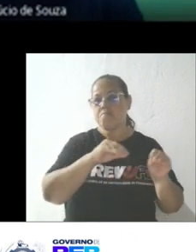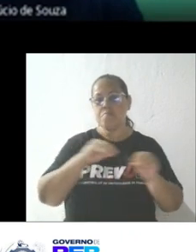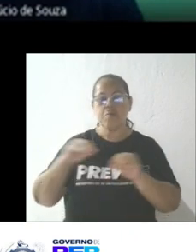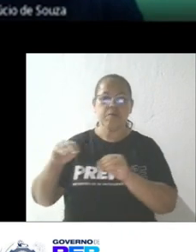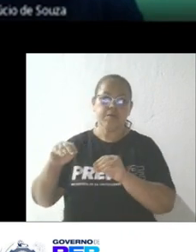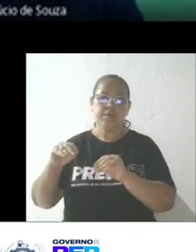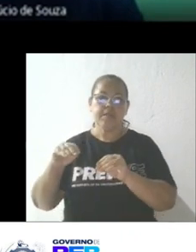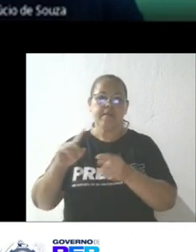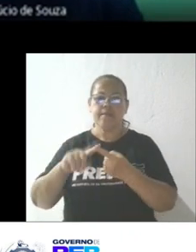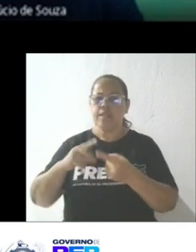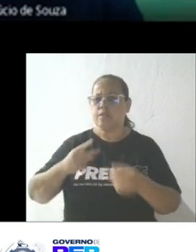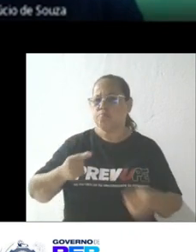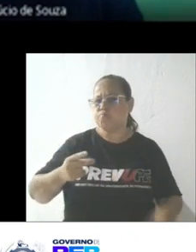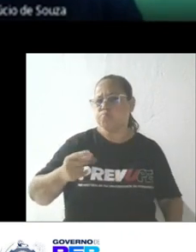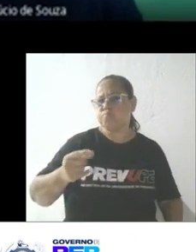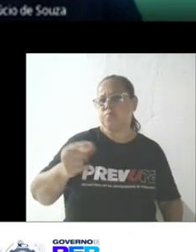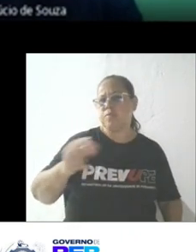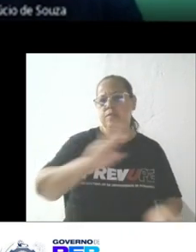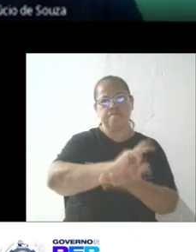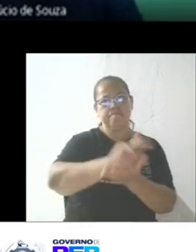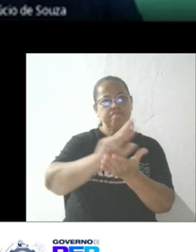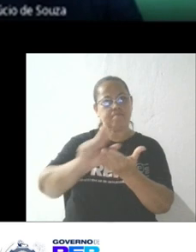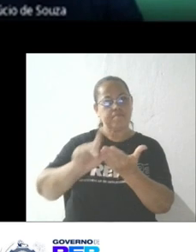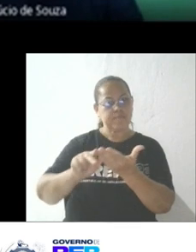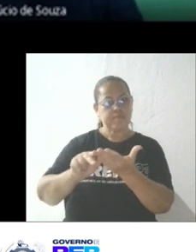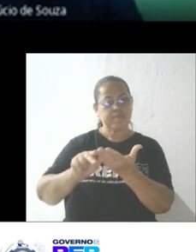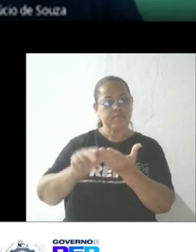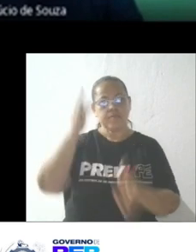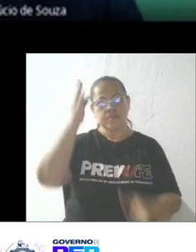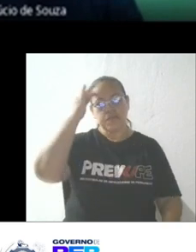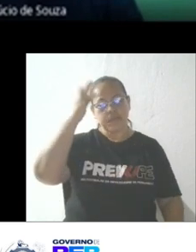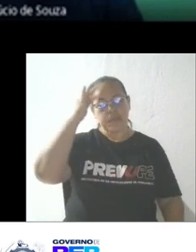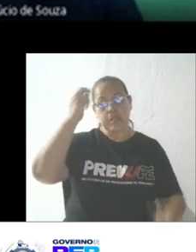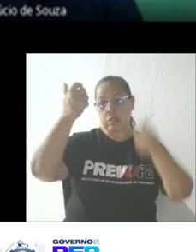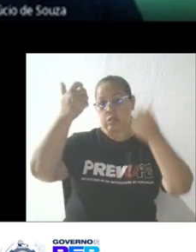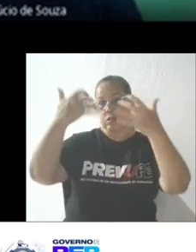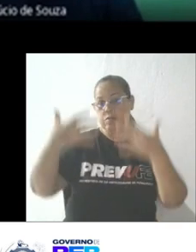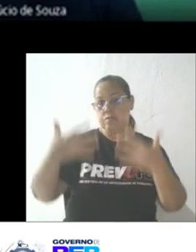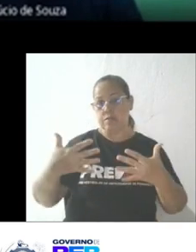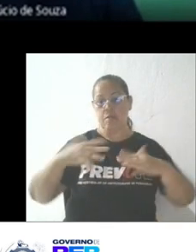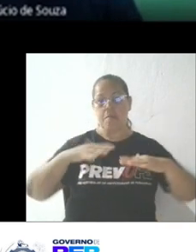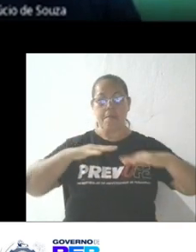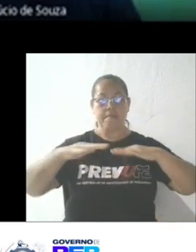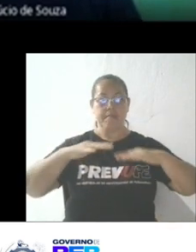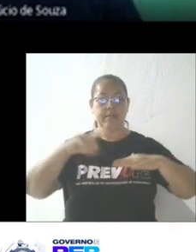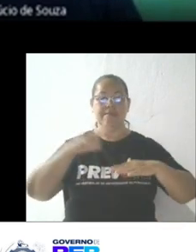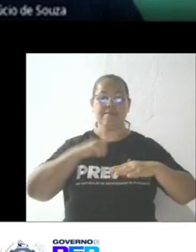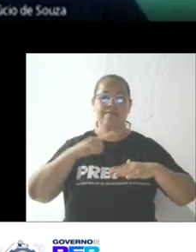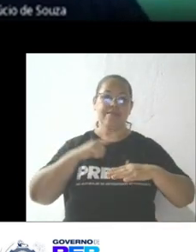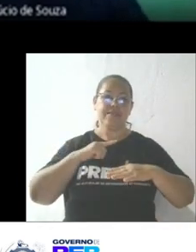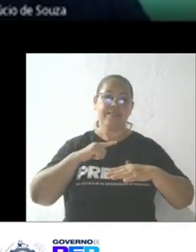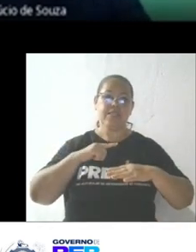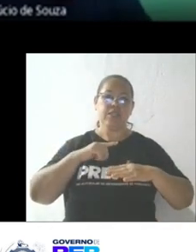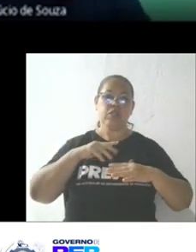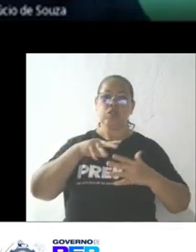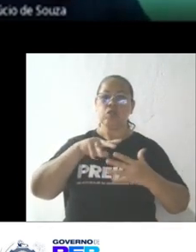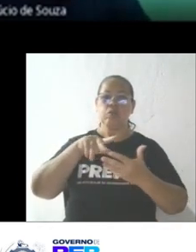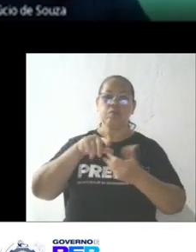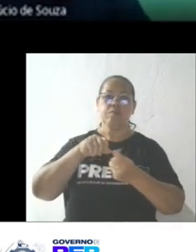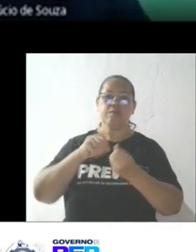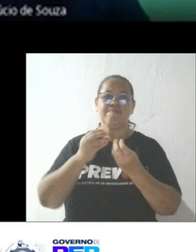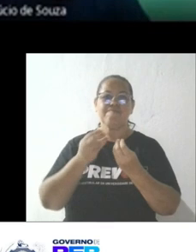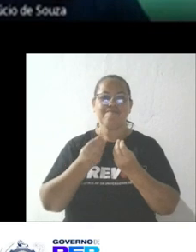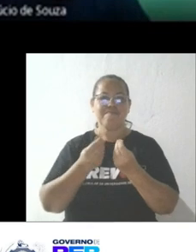multiplicidade o filósofo explica que o movimento existe apenas no mundo sensível então